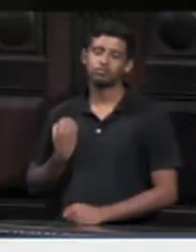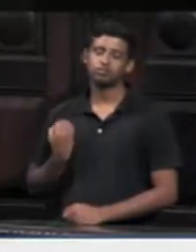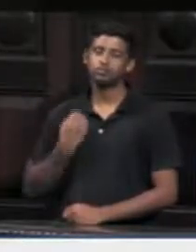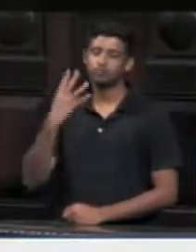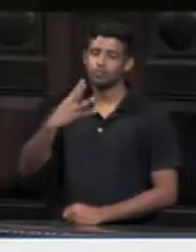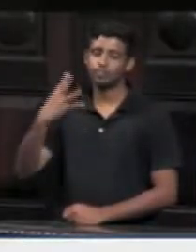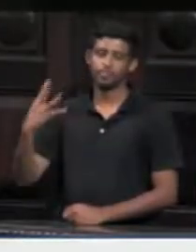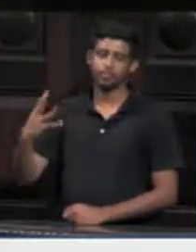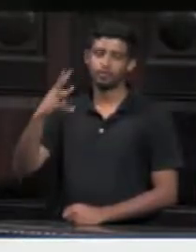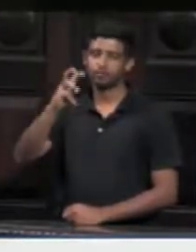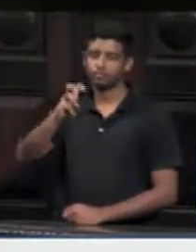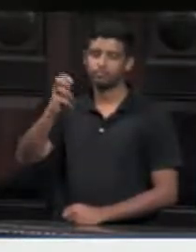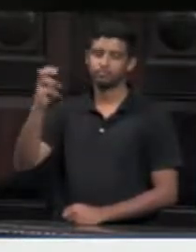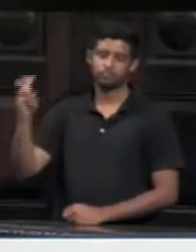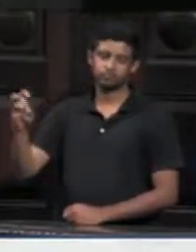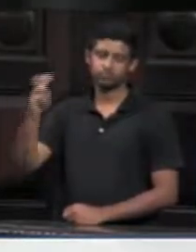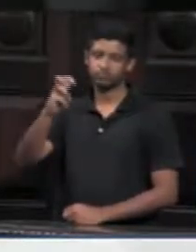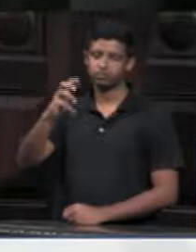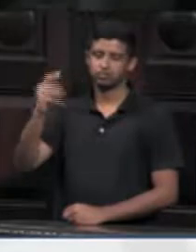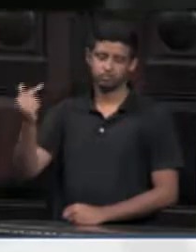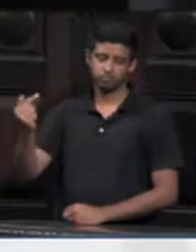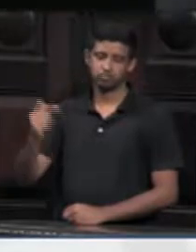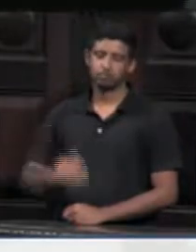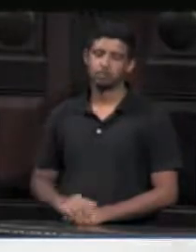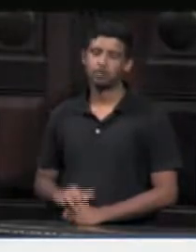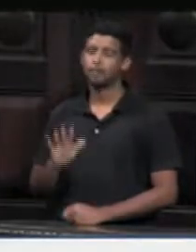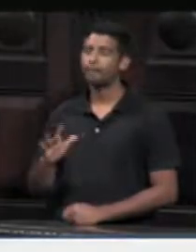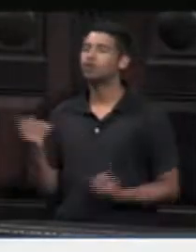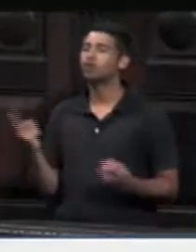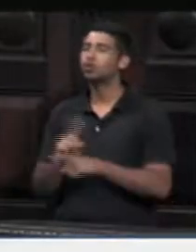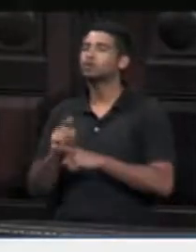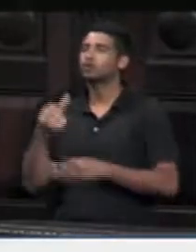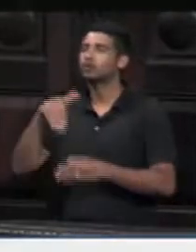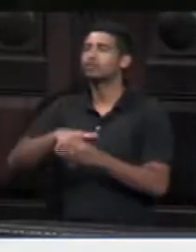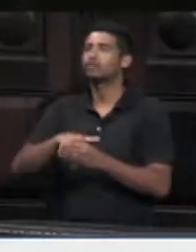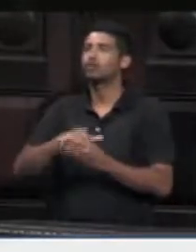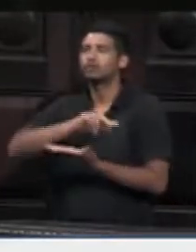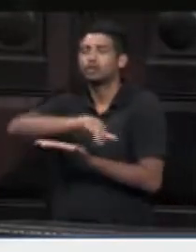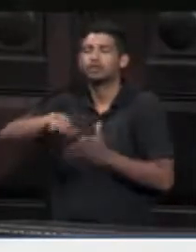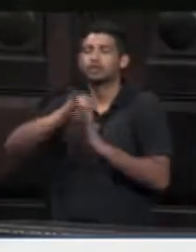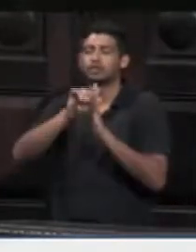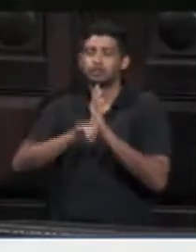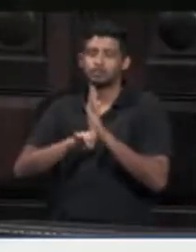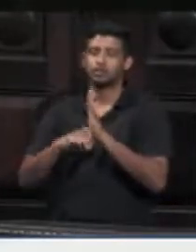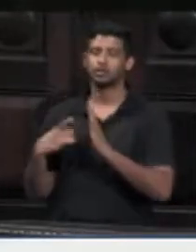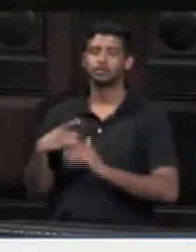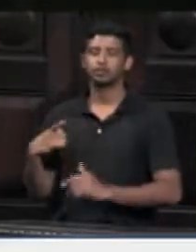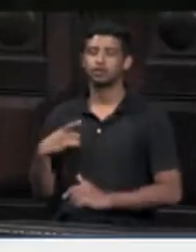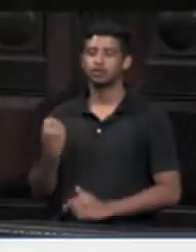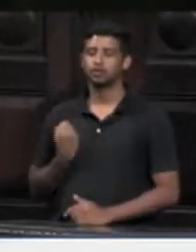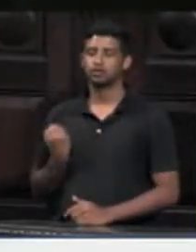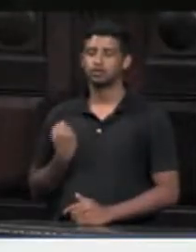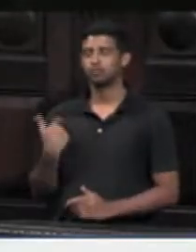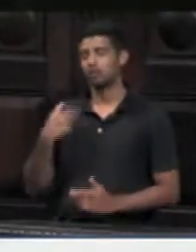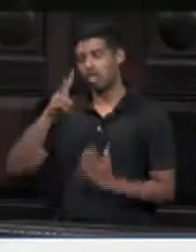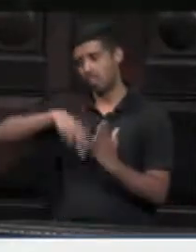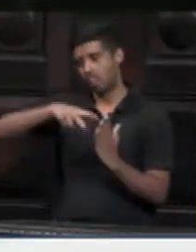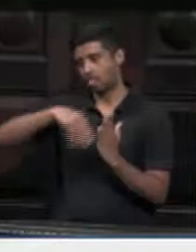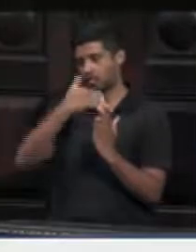e 157. Contrário às demais emendas, que não preciso